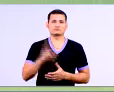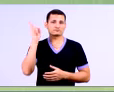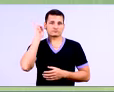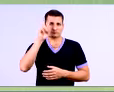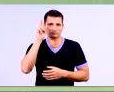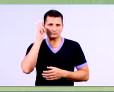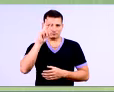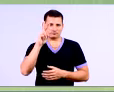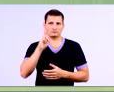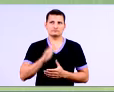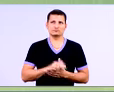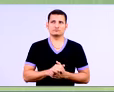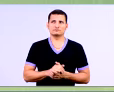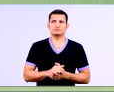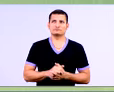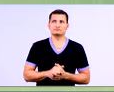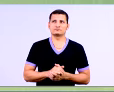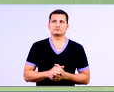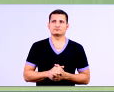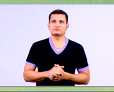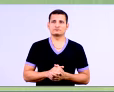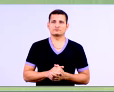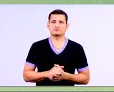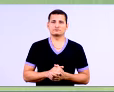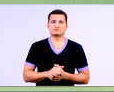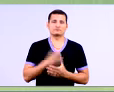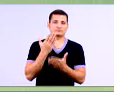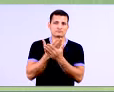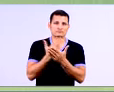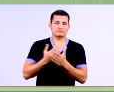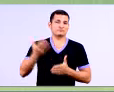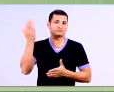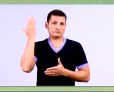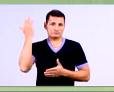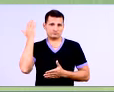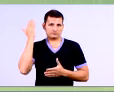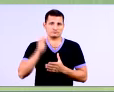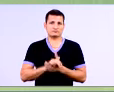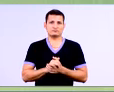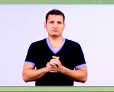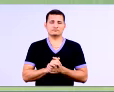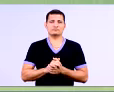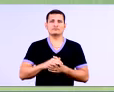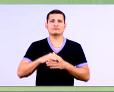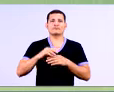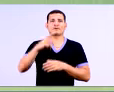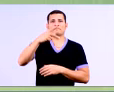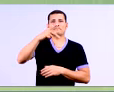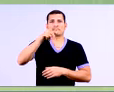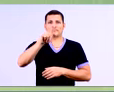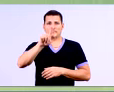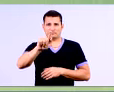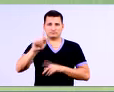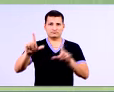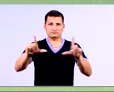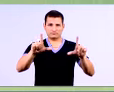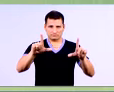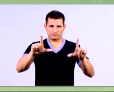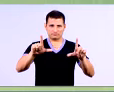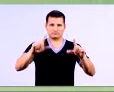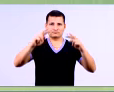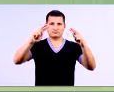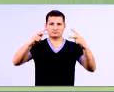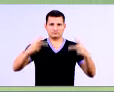Recapitulando, nós vimos na última aula que toda página HTML, ela inicia